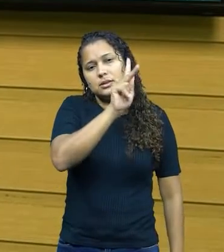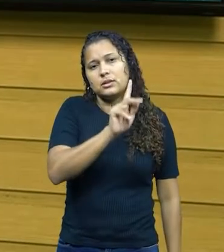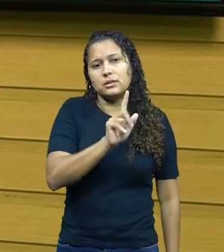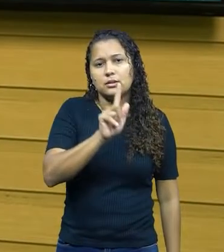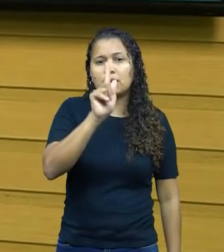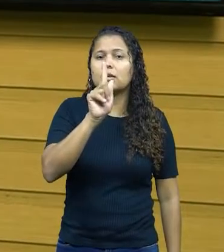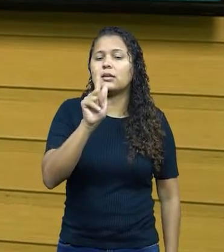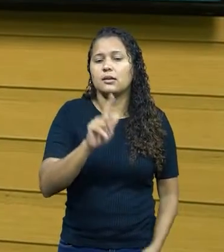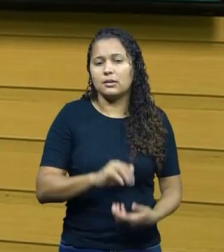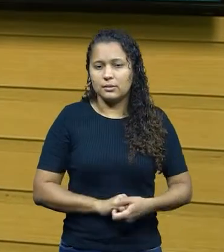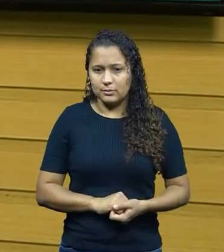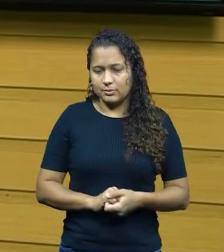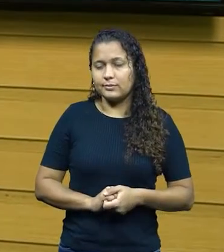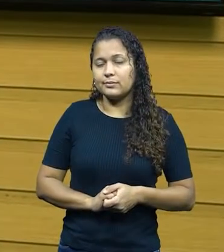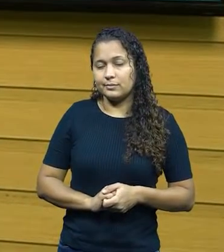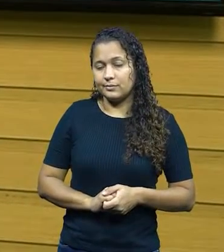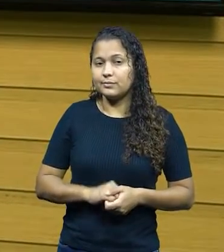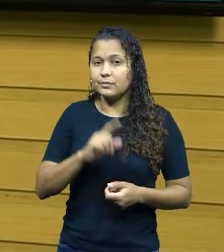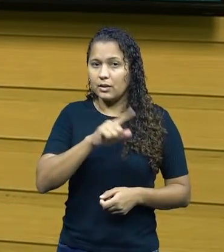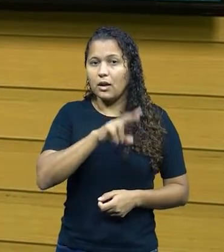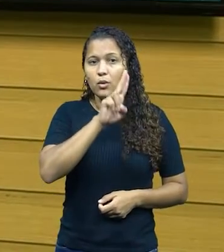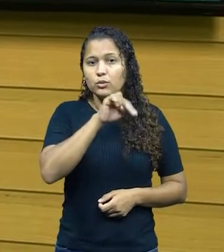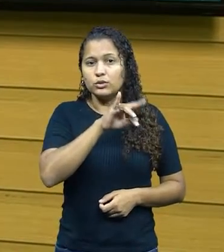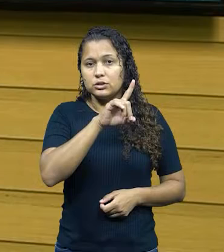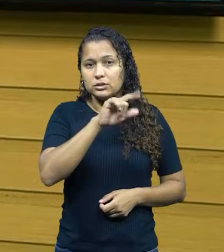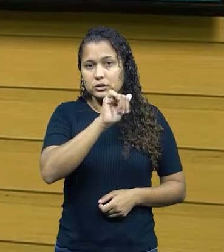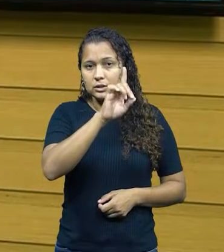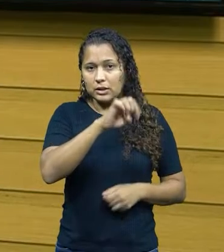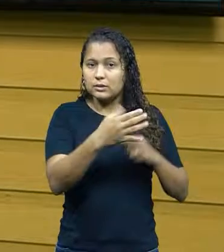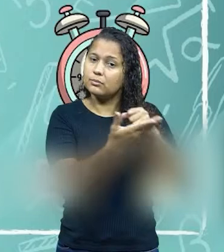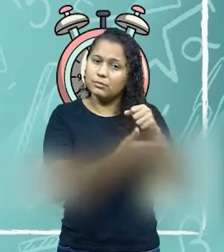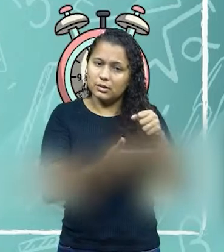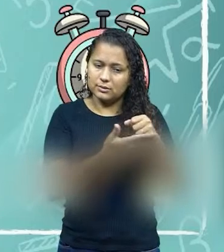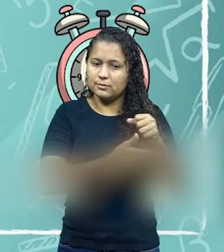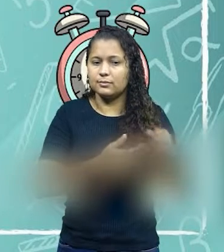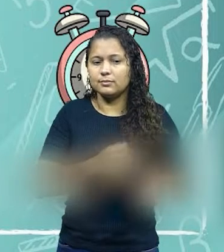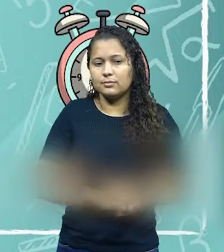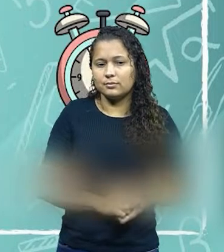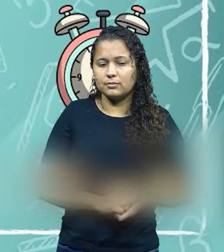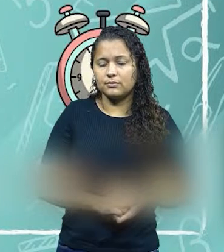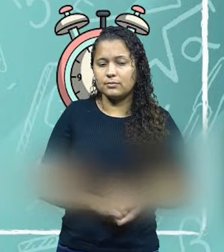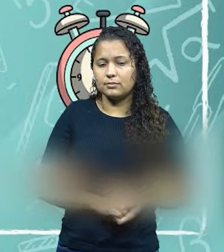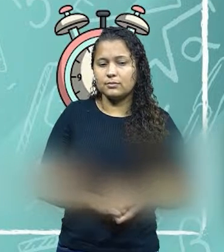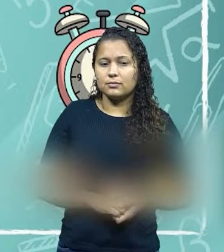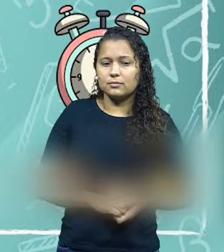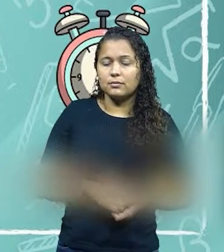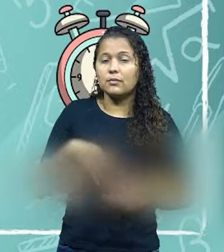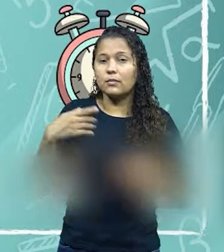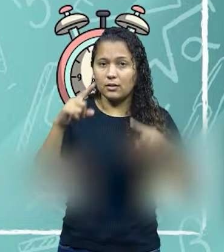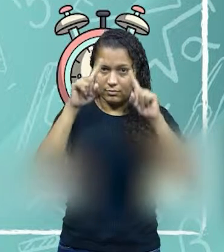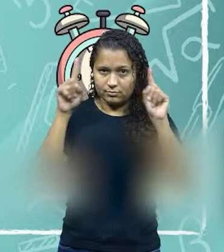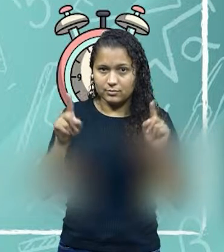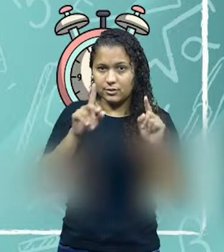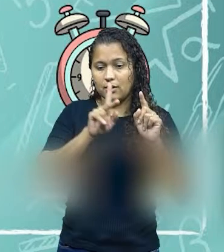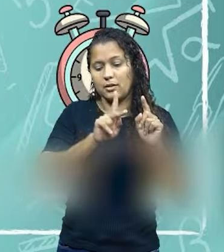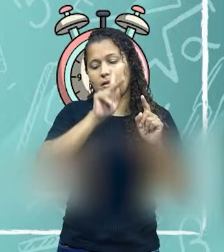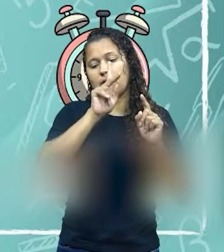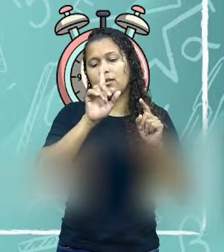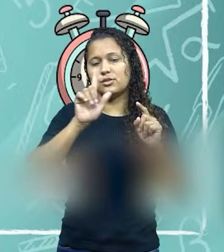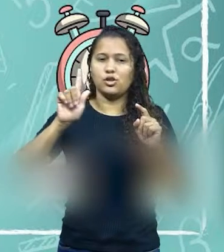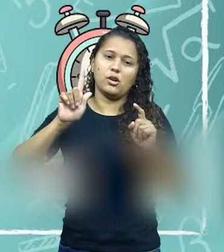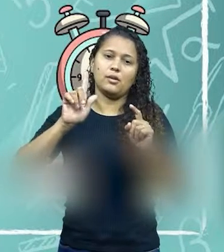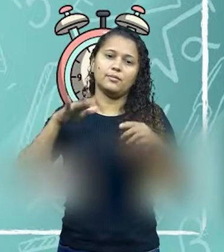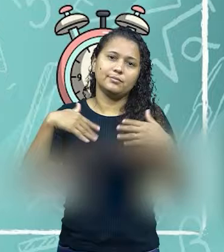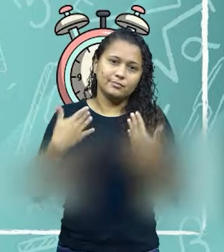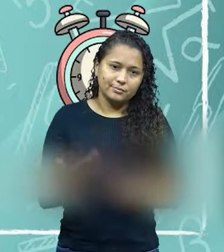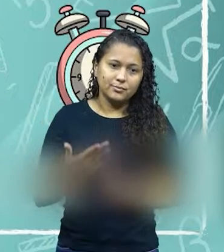a unidade base utilizada é o quilograma. E a sua simbologia é kg. E o